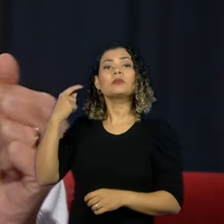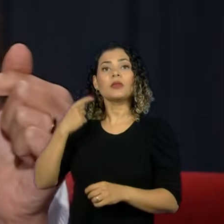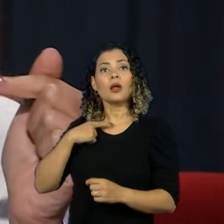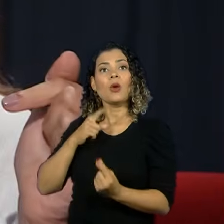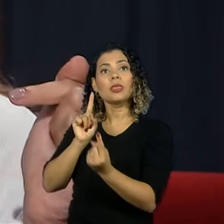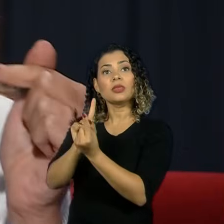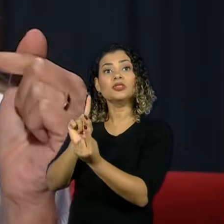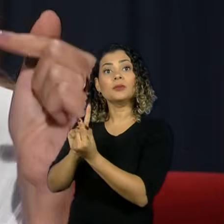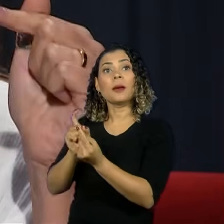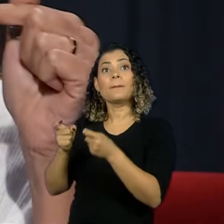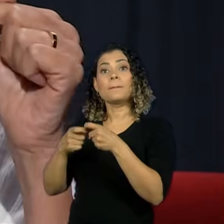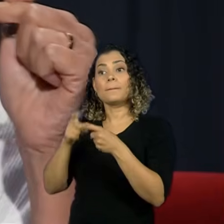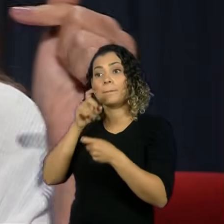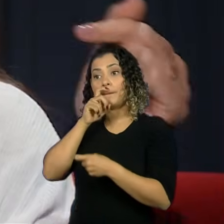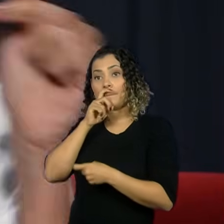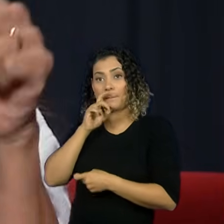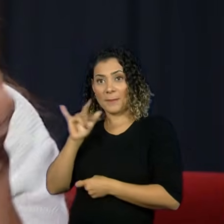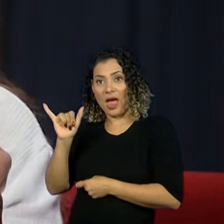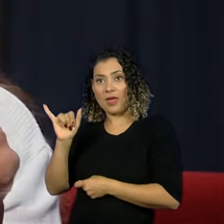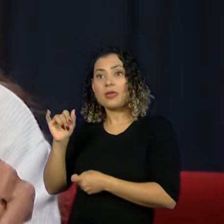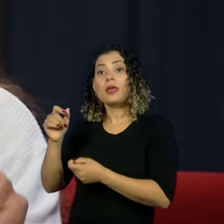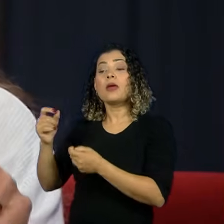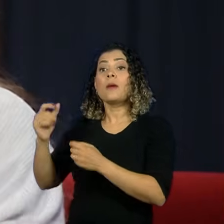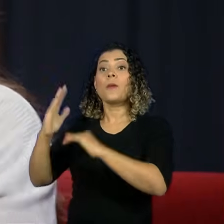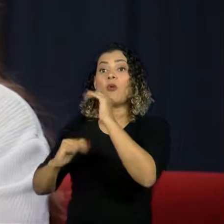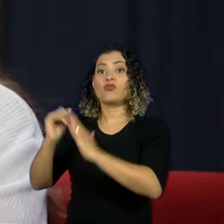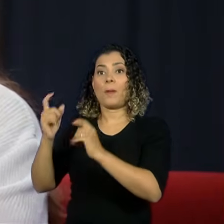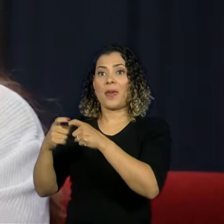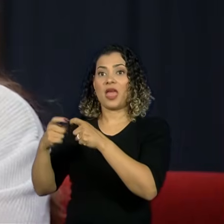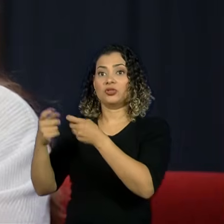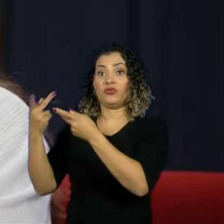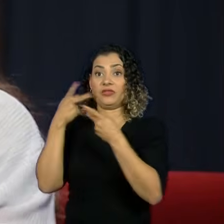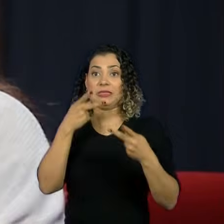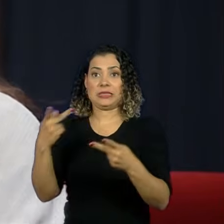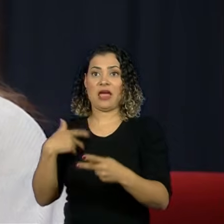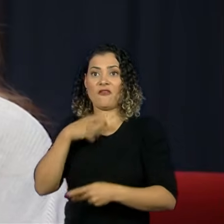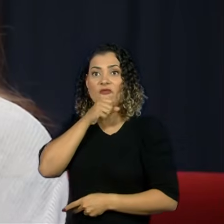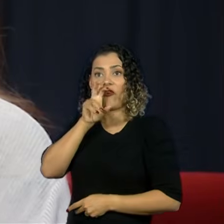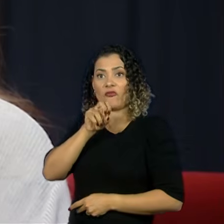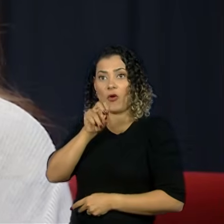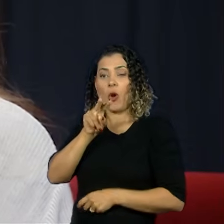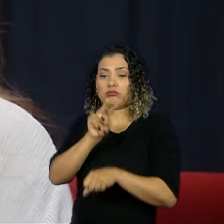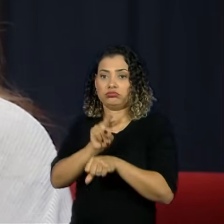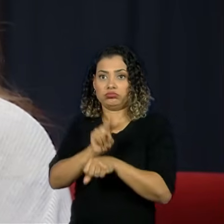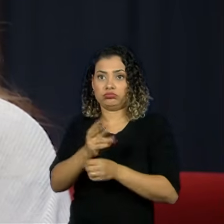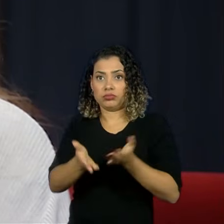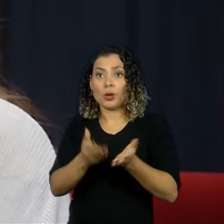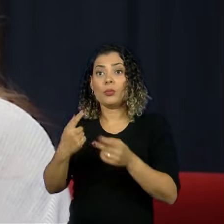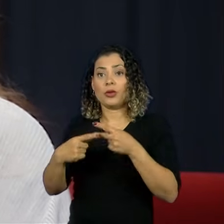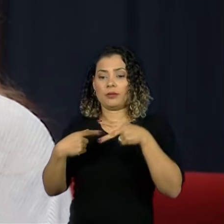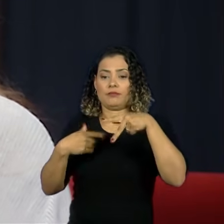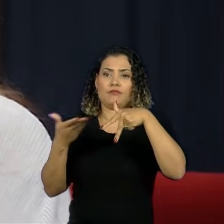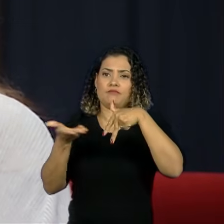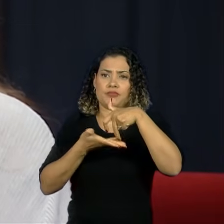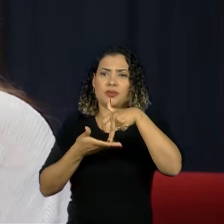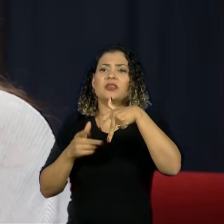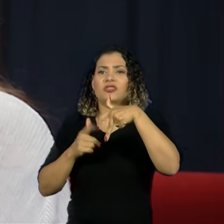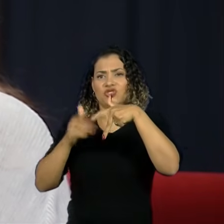consulta médica, meu pai trazia o médico para fazer a visita domiciliar para minha avó, porque ela já estava sem uma das pernas,